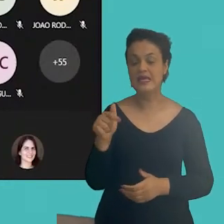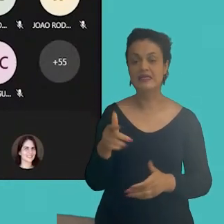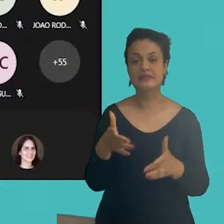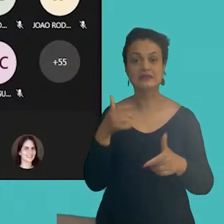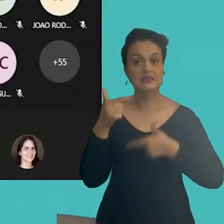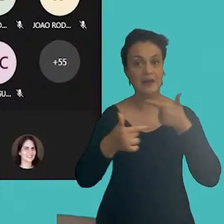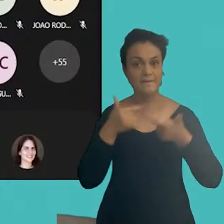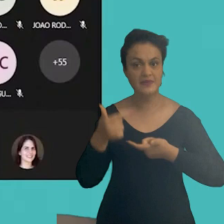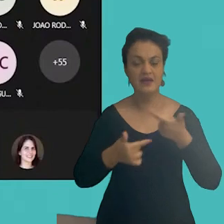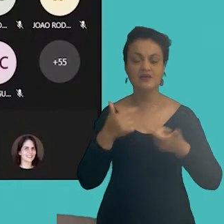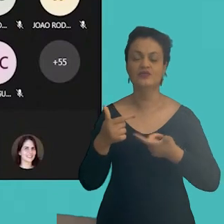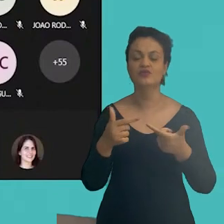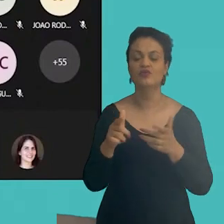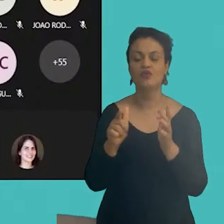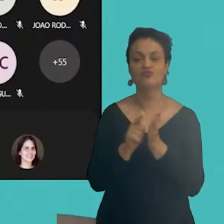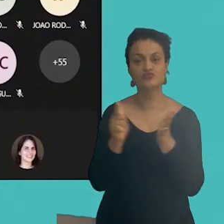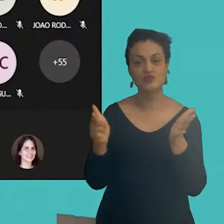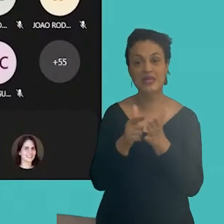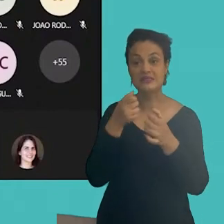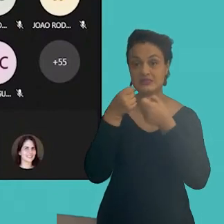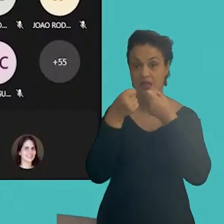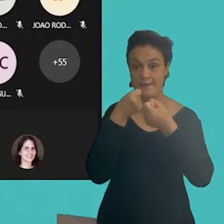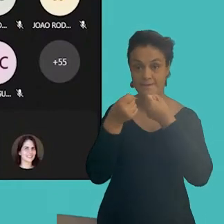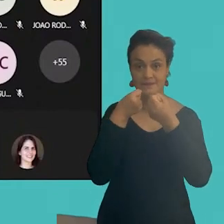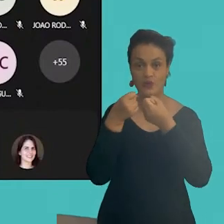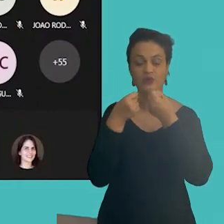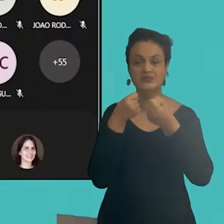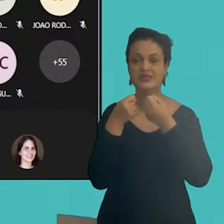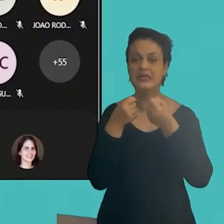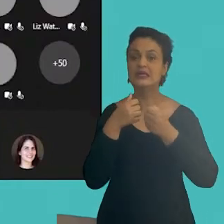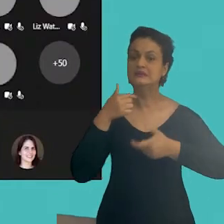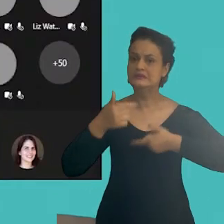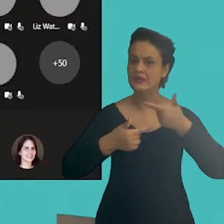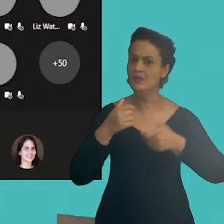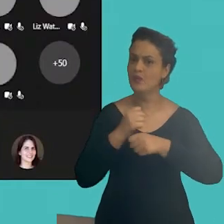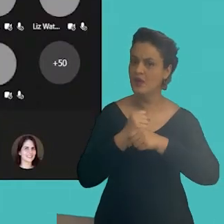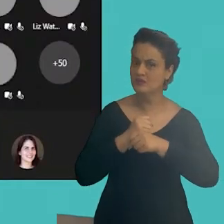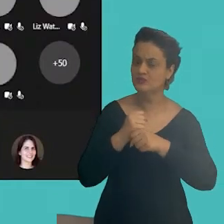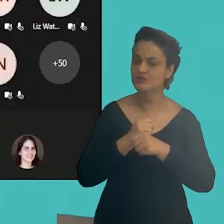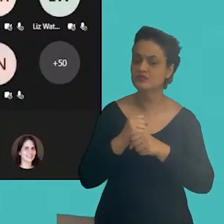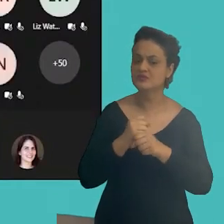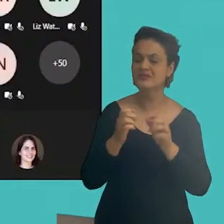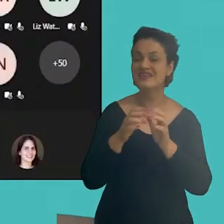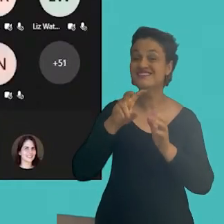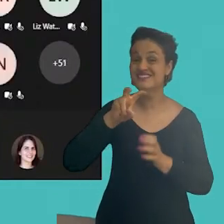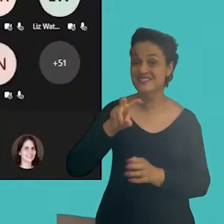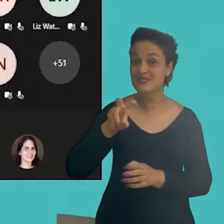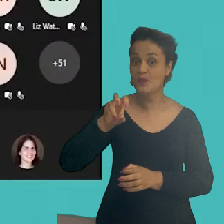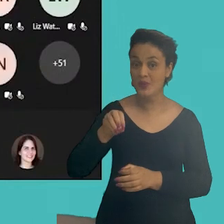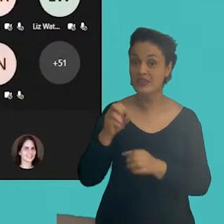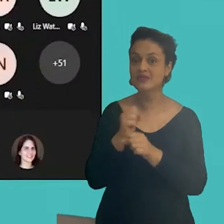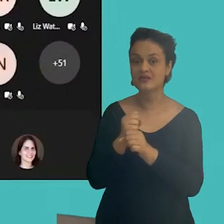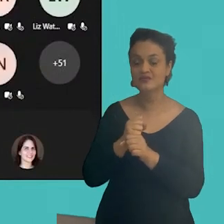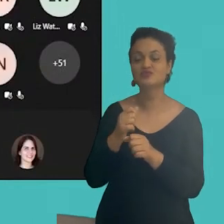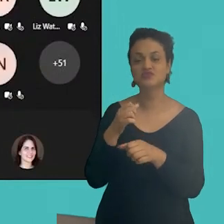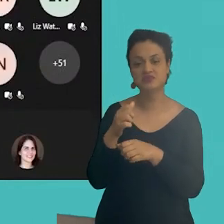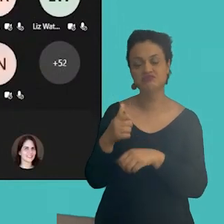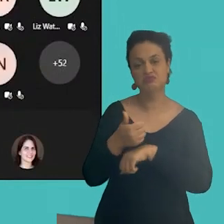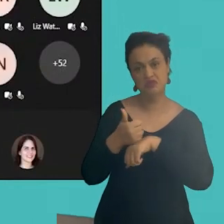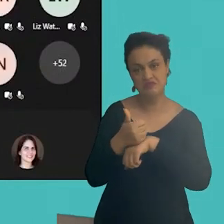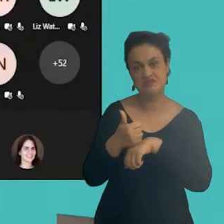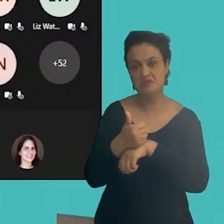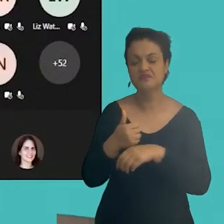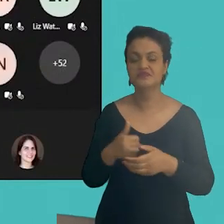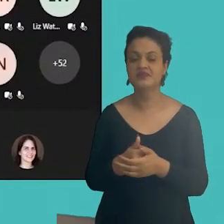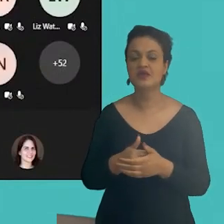A função de repórter foi a que ele exerceu por mais tempo, ao longo dos seus 50 anos de carreira. Atualmente, William